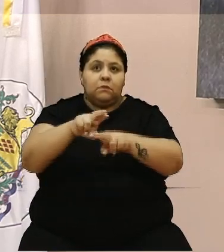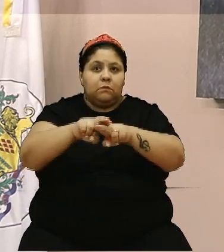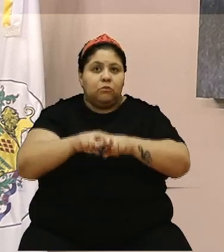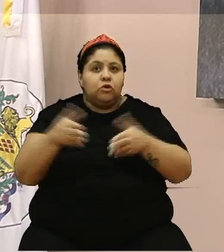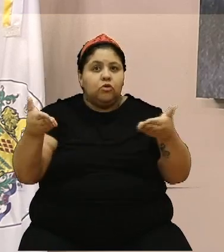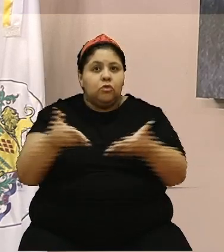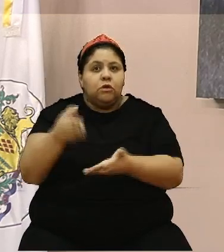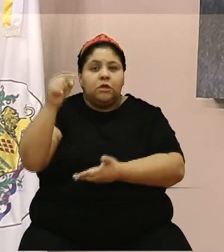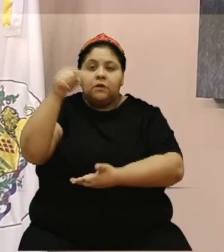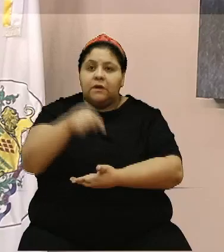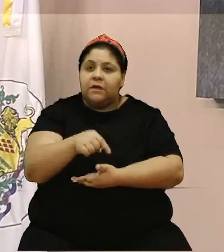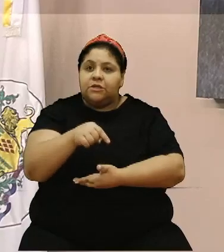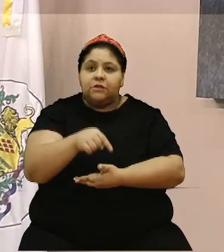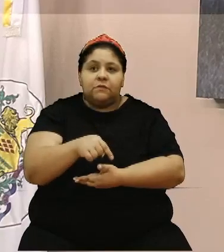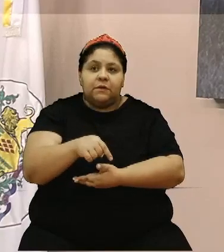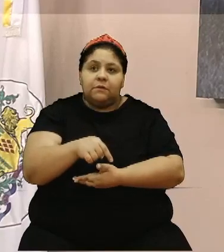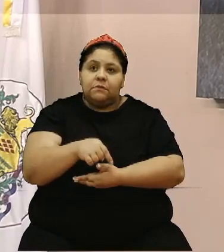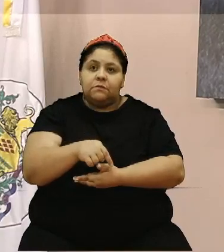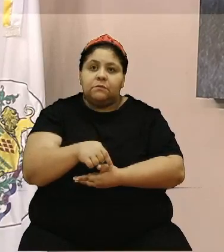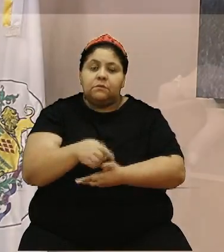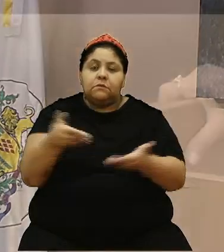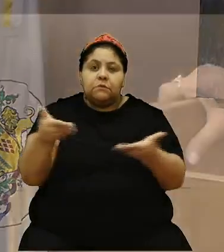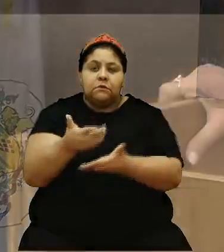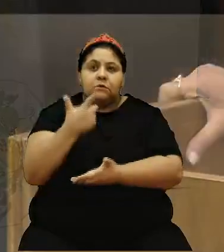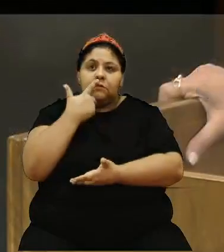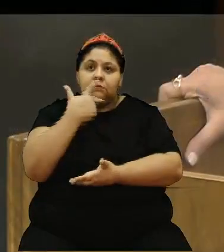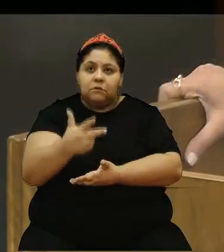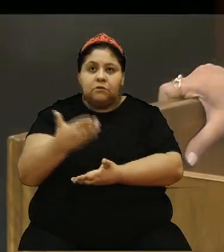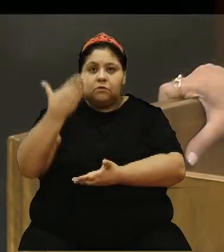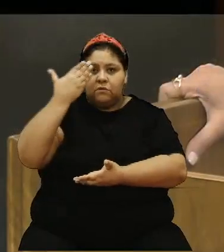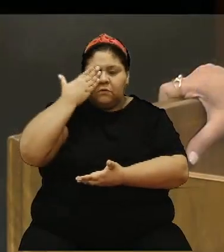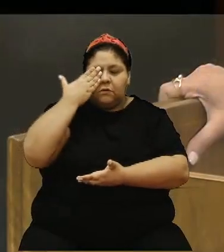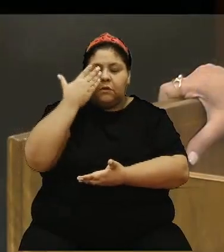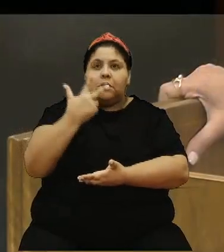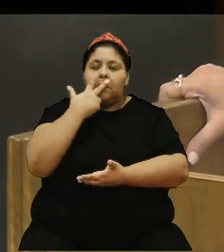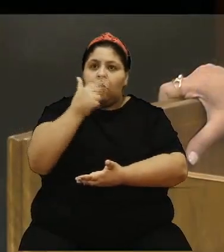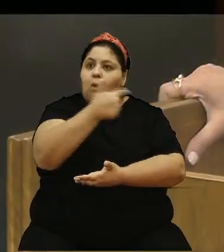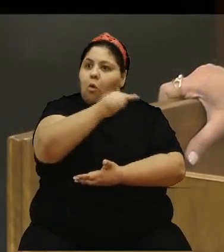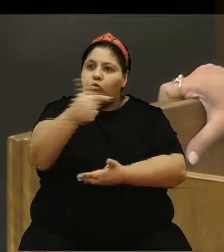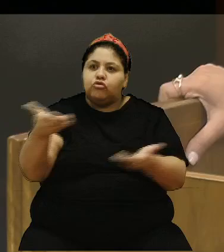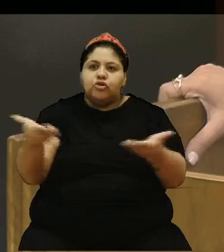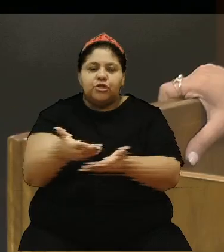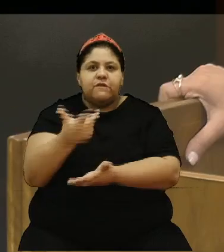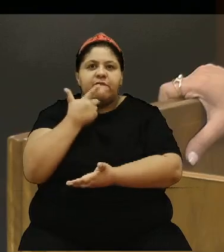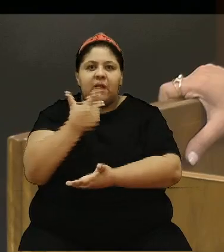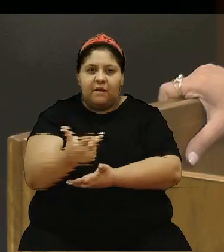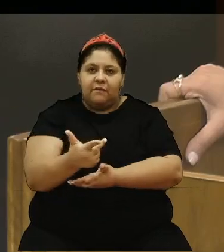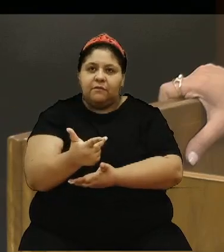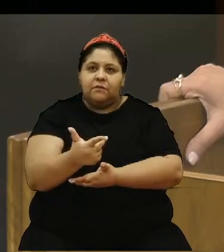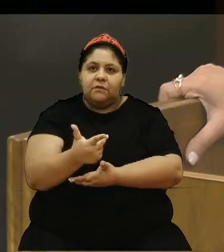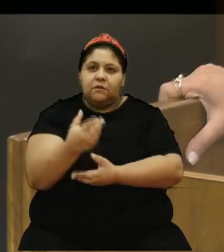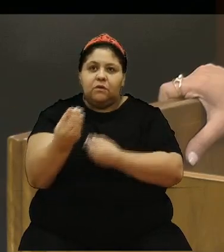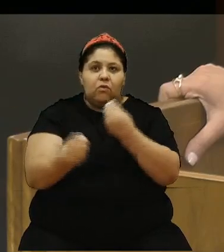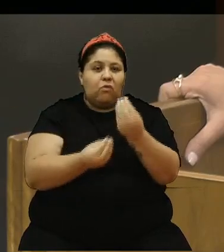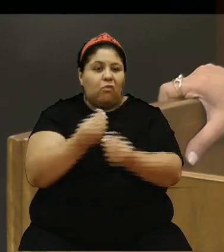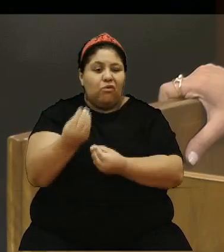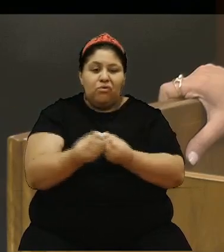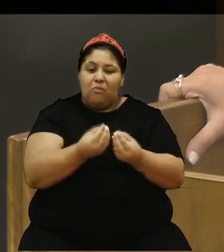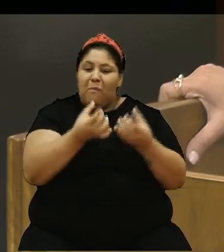aqui, falando sobre o caso do pirata, bem como tantos outros que já foram citados, com o